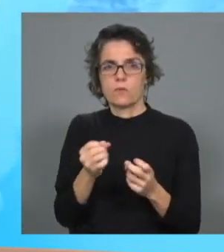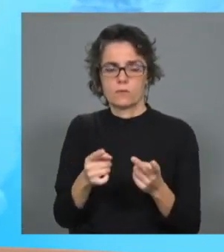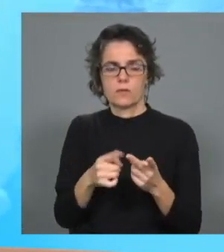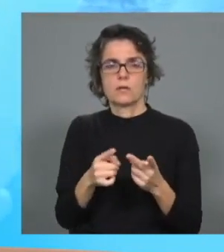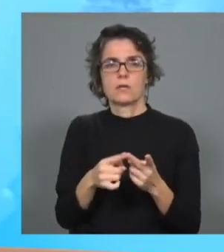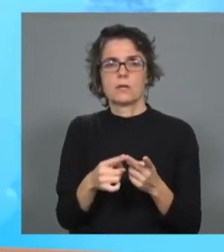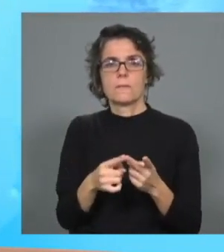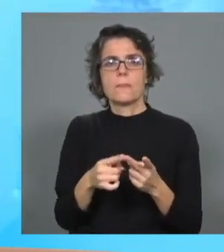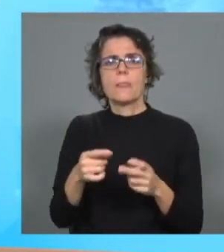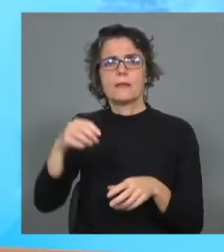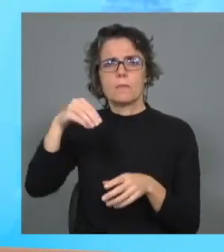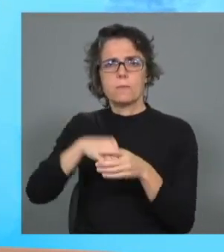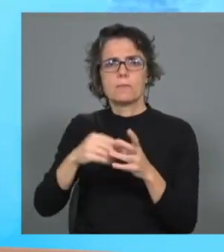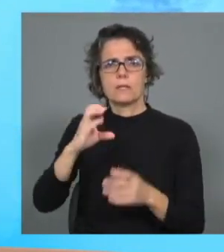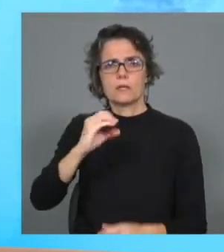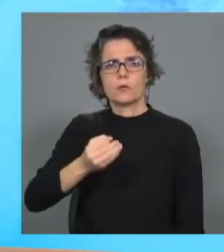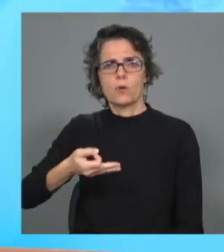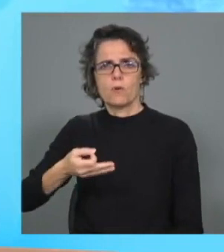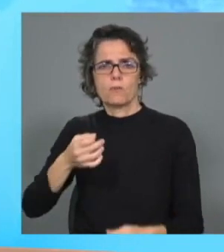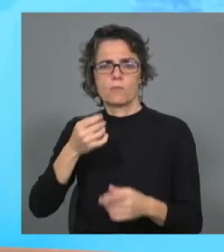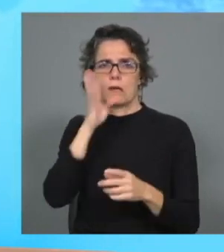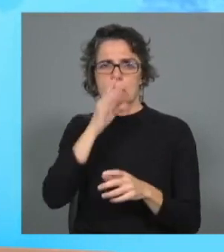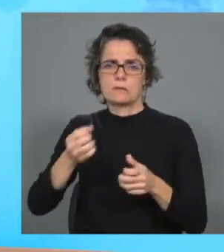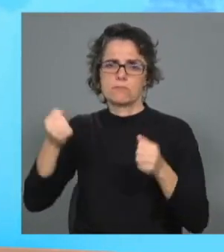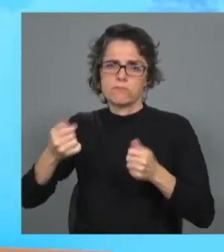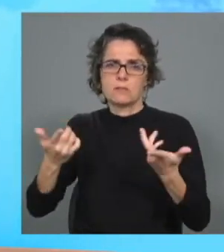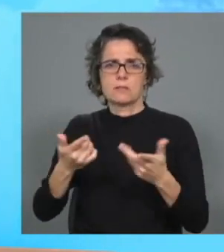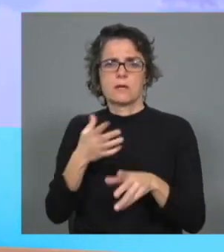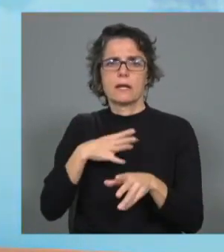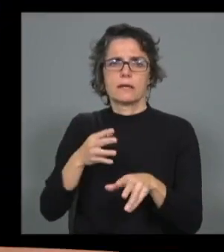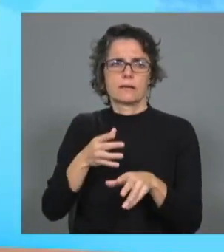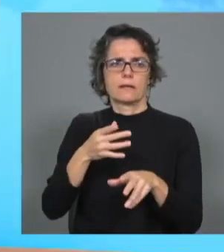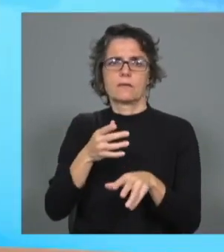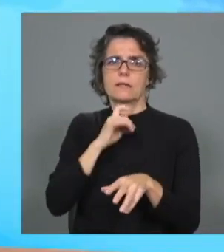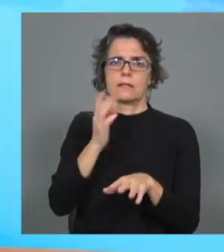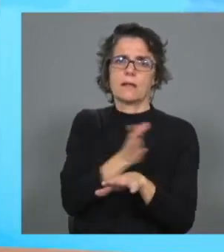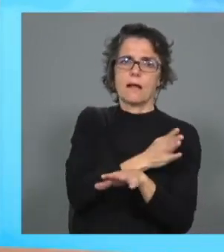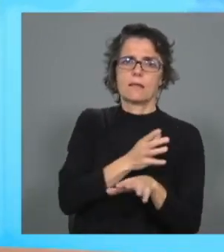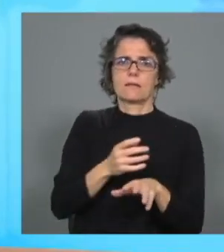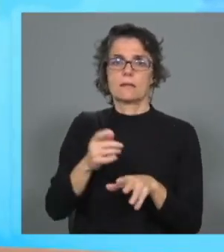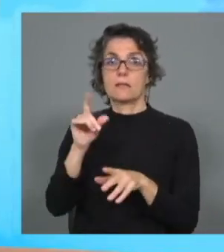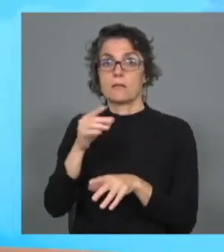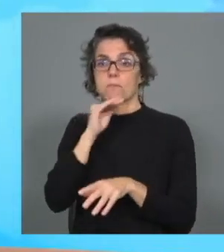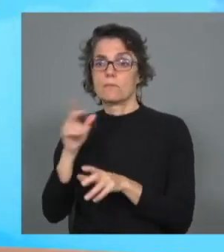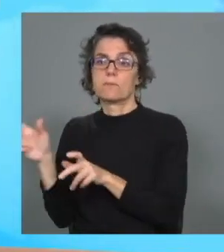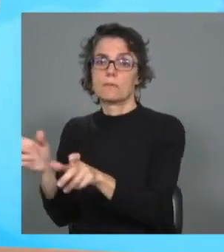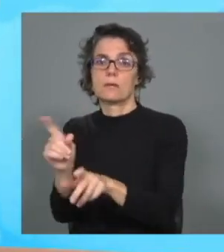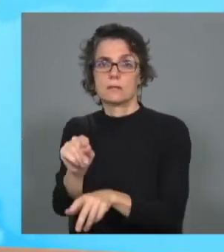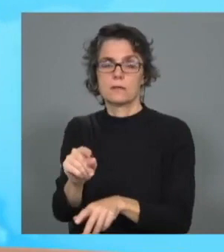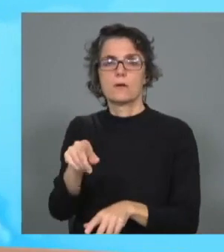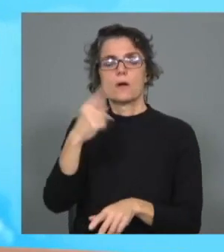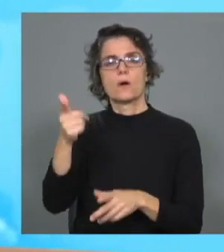aliás, as manifestações dentro da COP tinham que ser avisadas com horas, não sei quantas horas de antecedência e feitas sob vigilância. A próxima COP é no